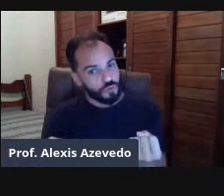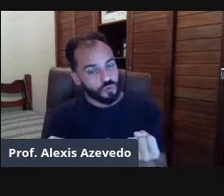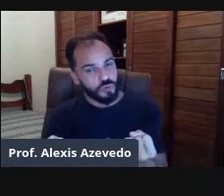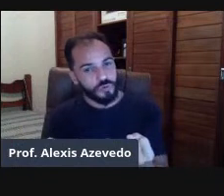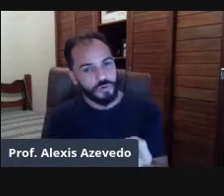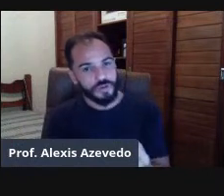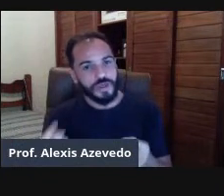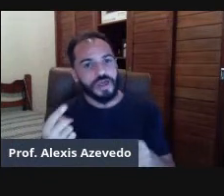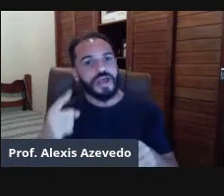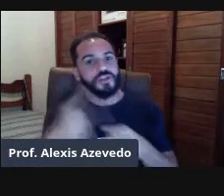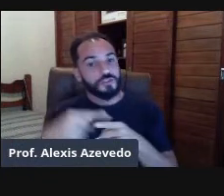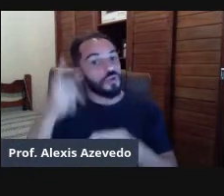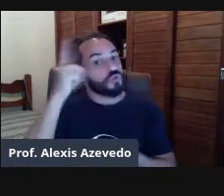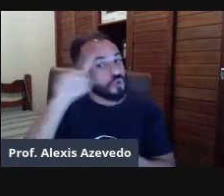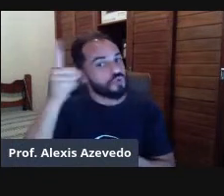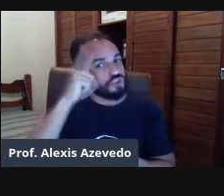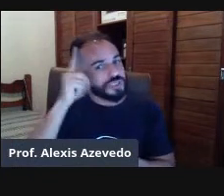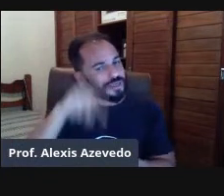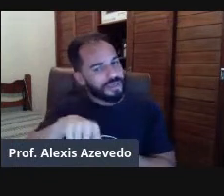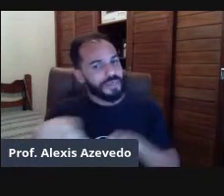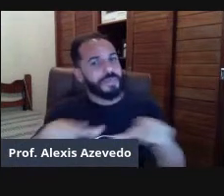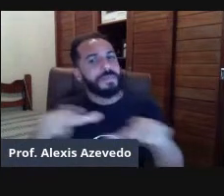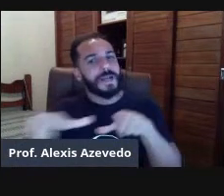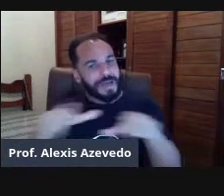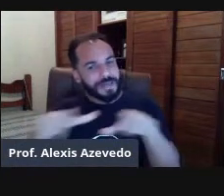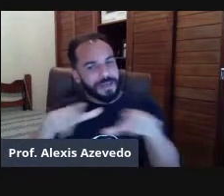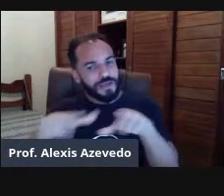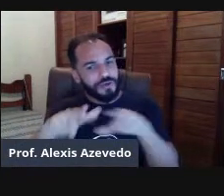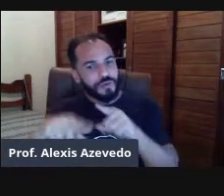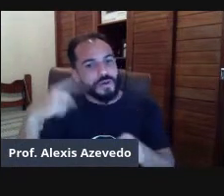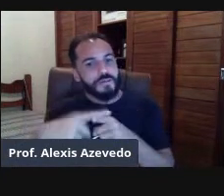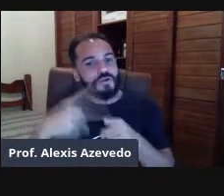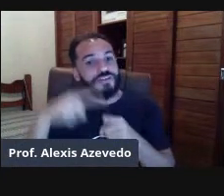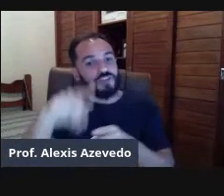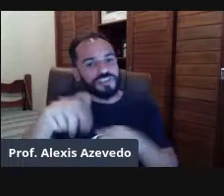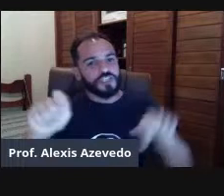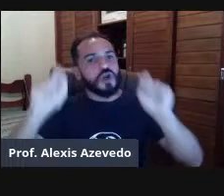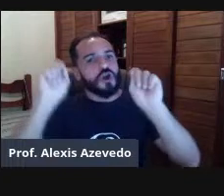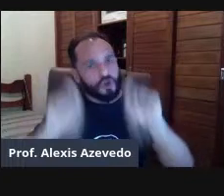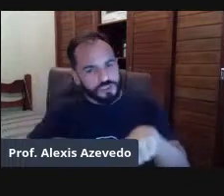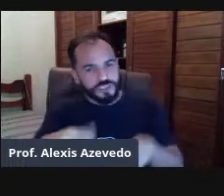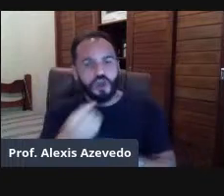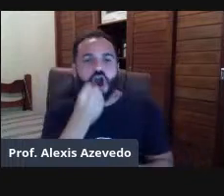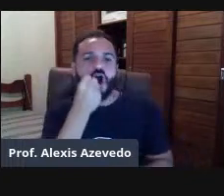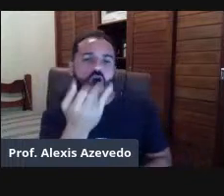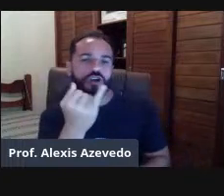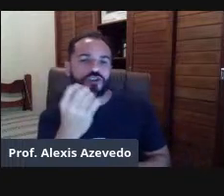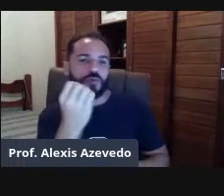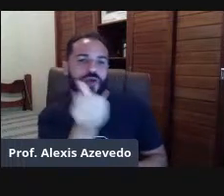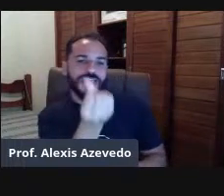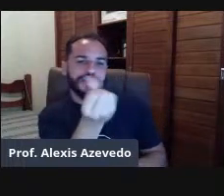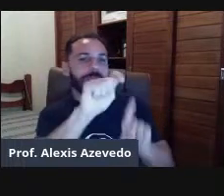aqui diariamente, trabalhando para que vocês consigam ter um ótimo semestre